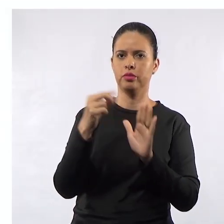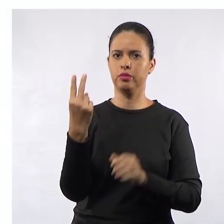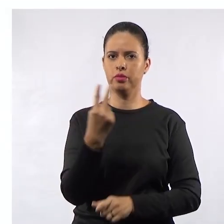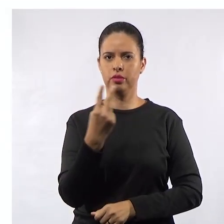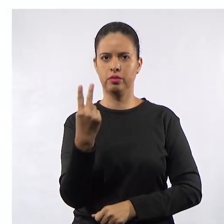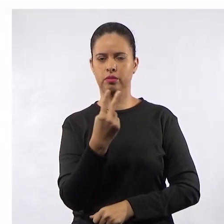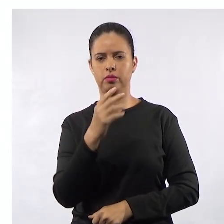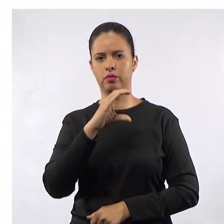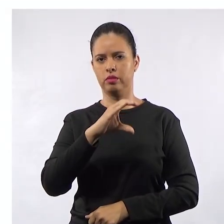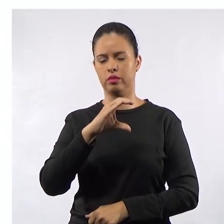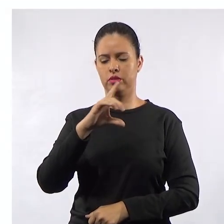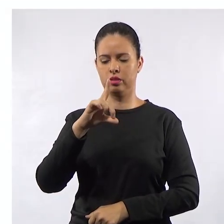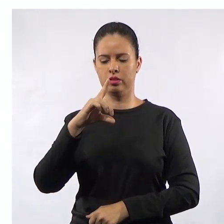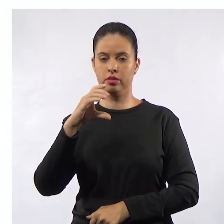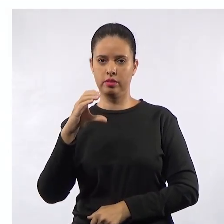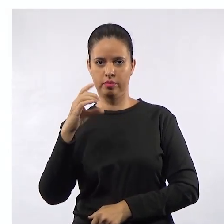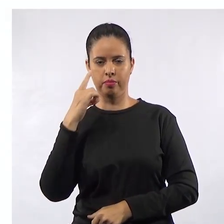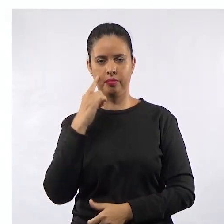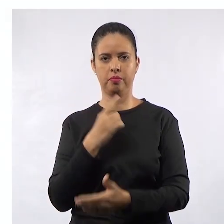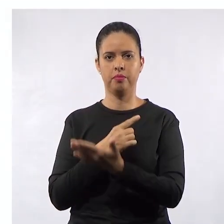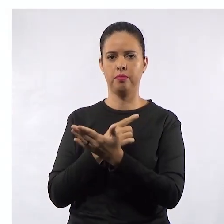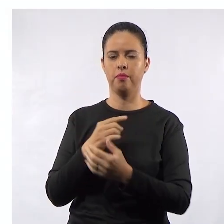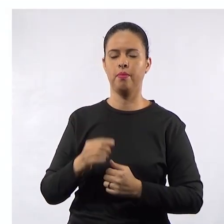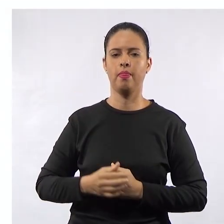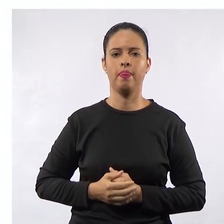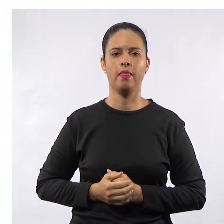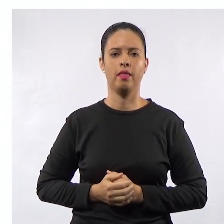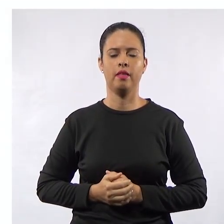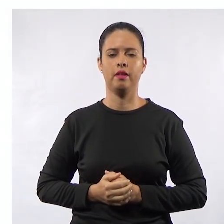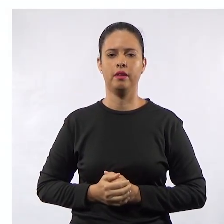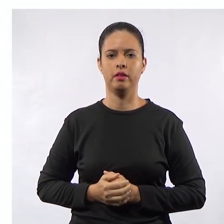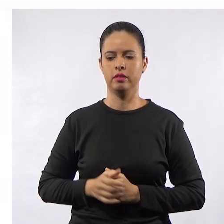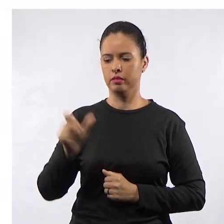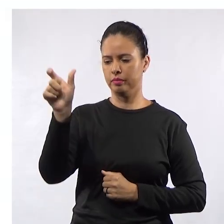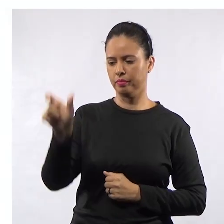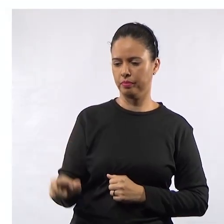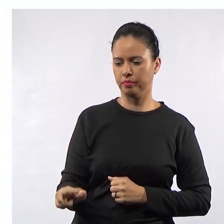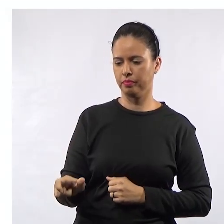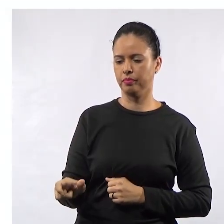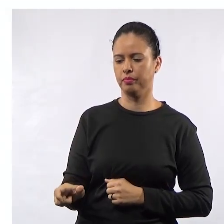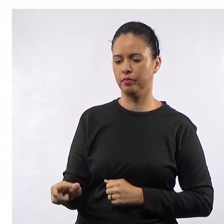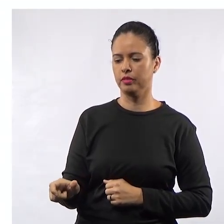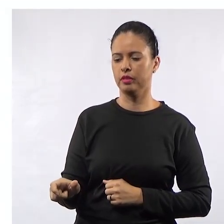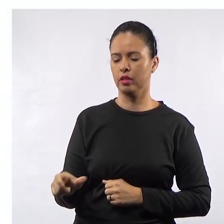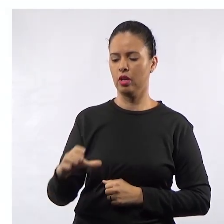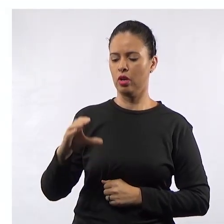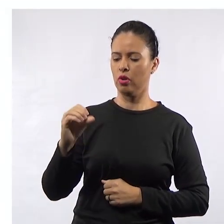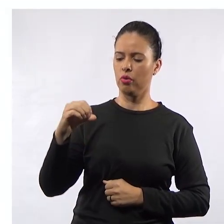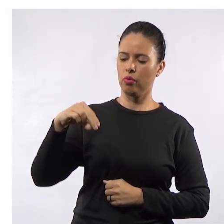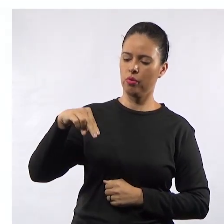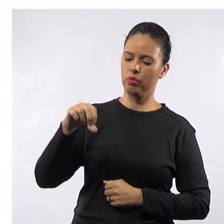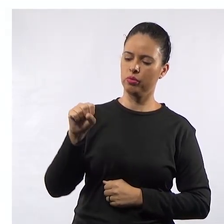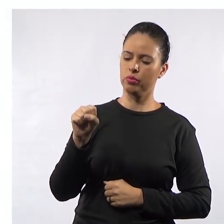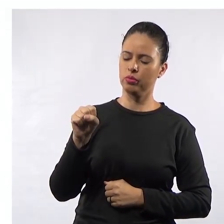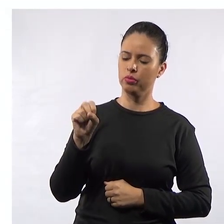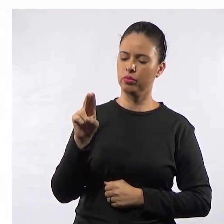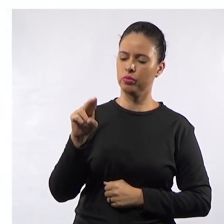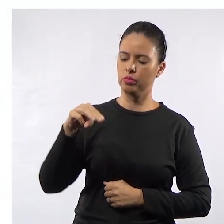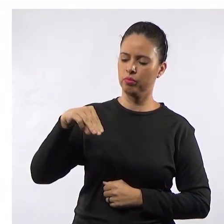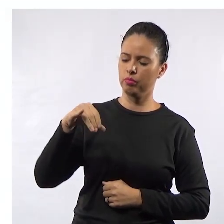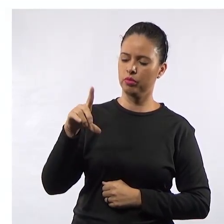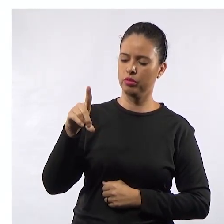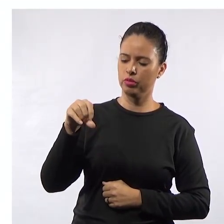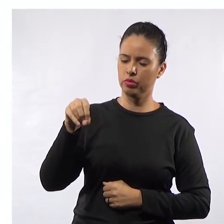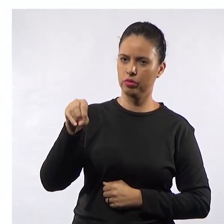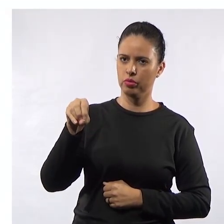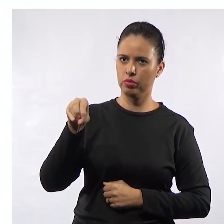artigo 2º do CDC, que diz o seguinte: consumidor é toda pessoa física ou jurídica que adquire ou